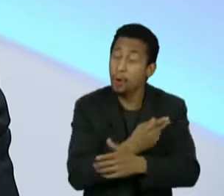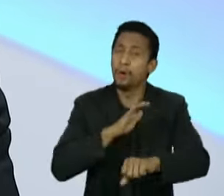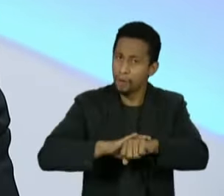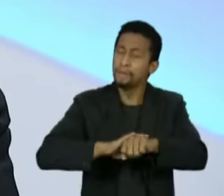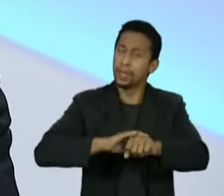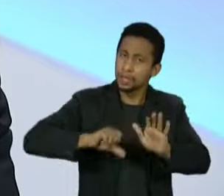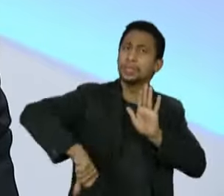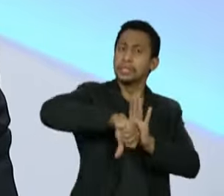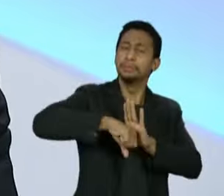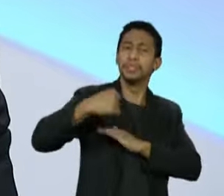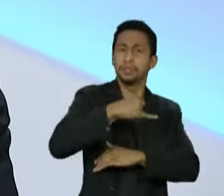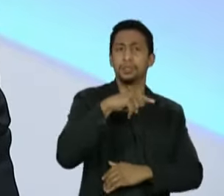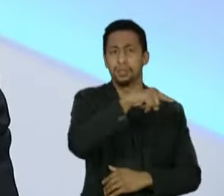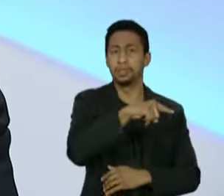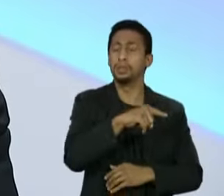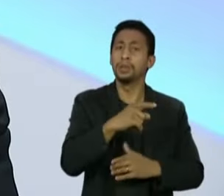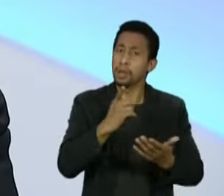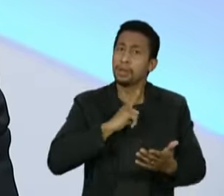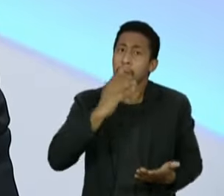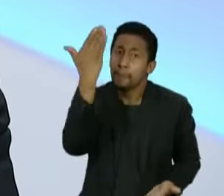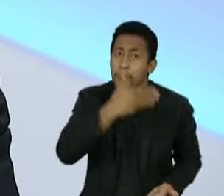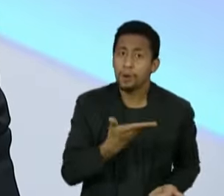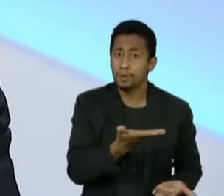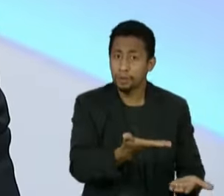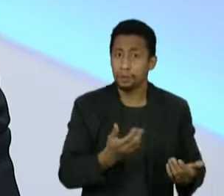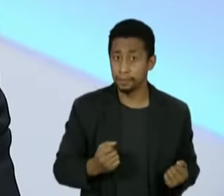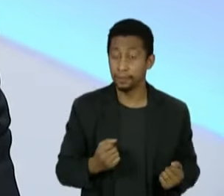Esse é o cerne da questão e tudo isso está muito bem provado.